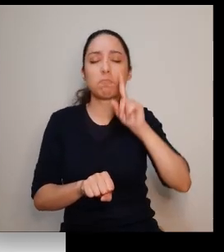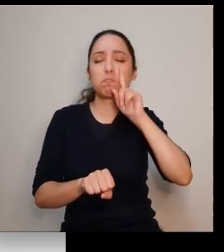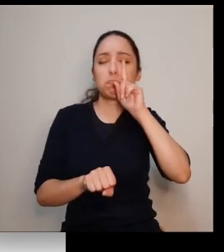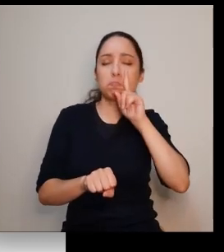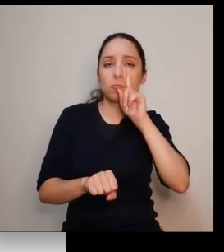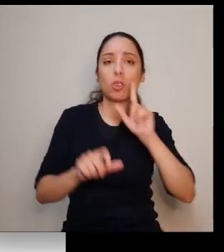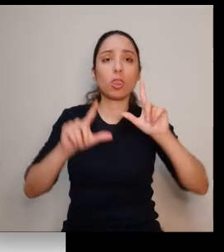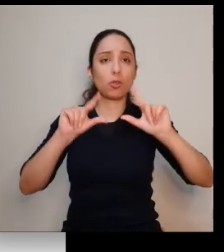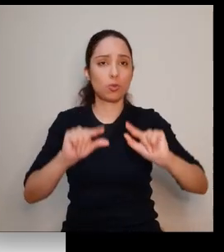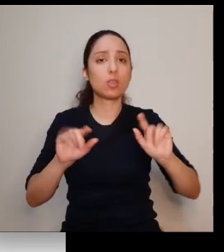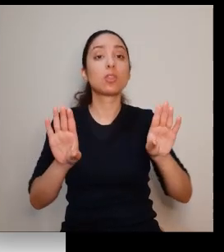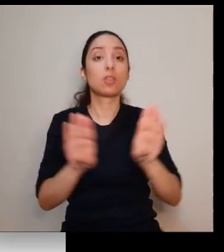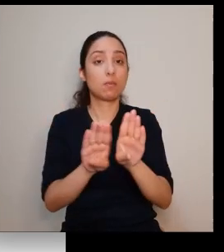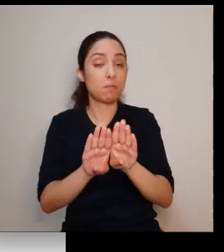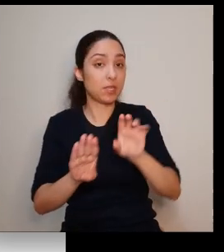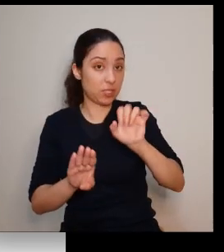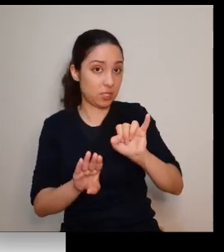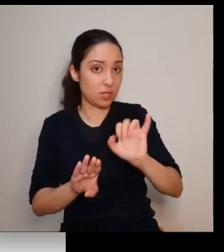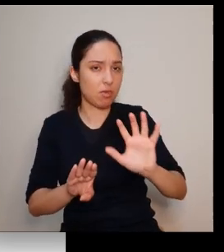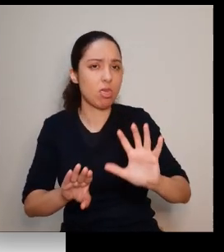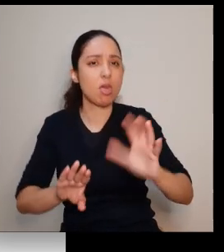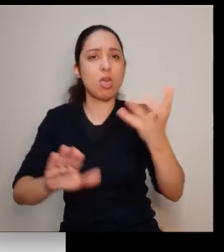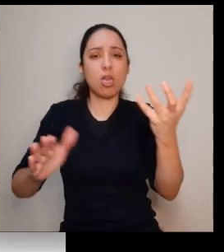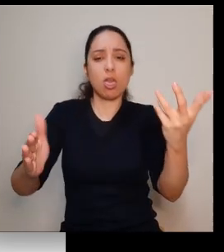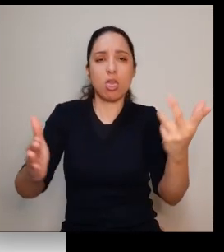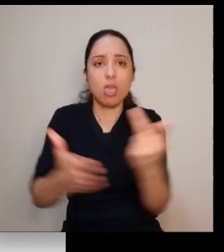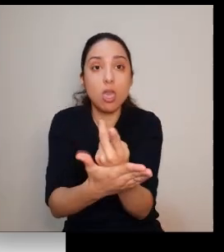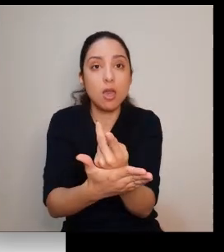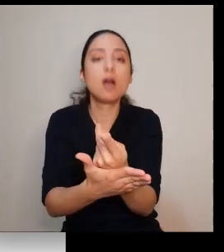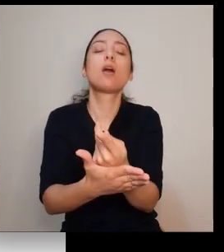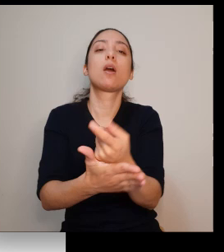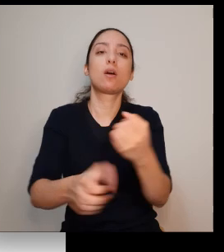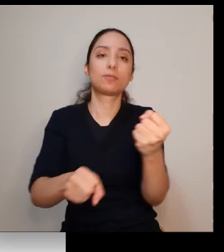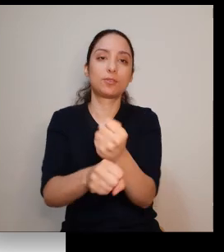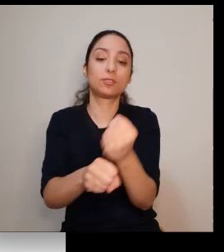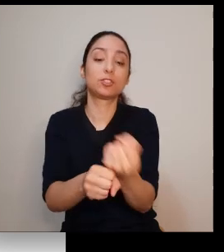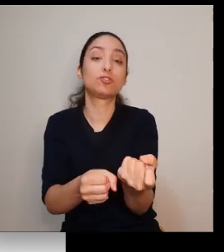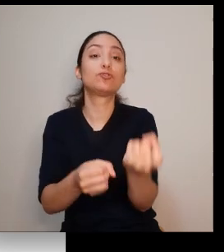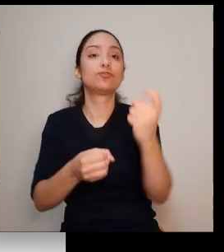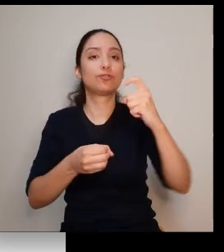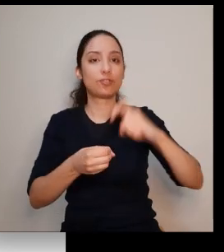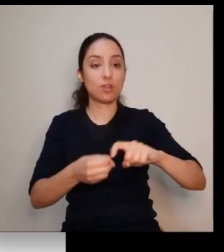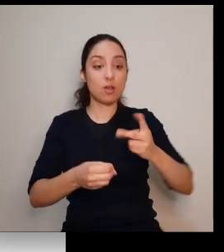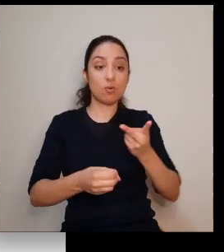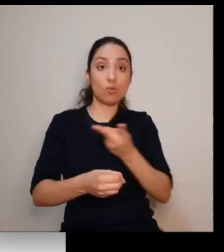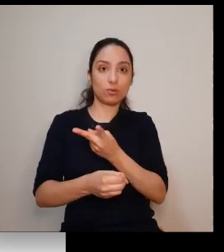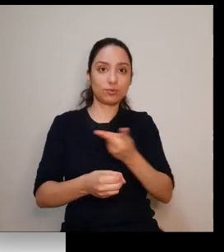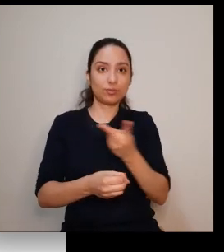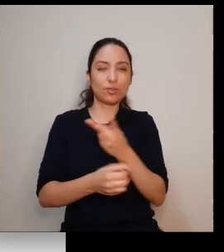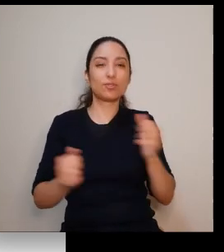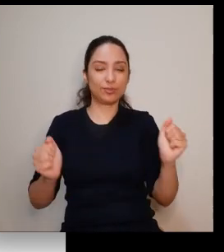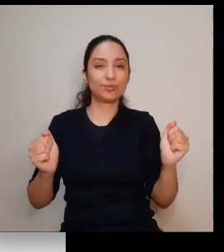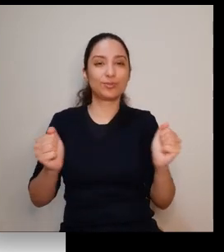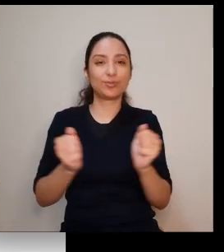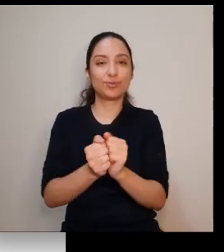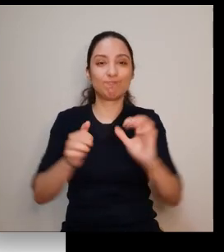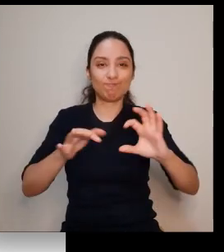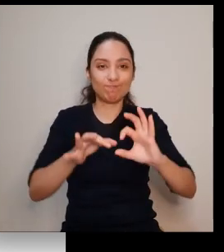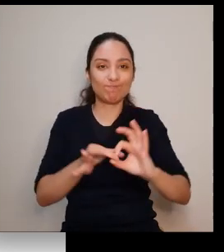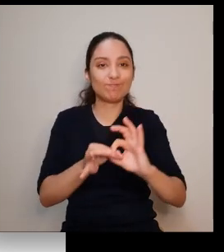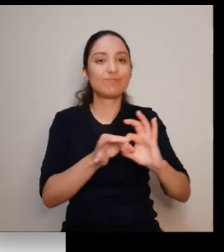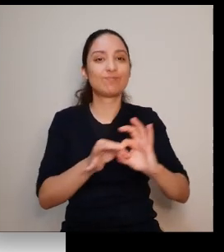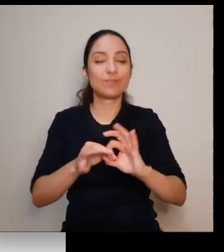do pós-desastre considerem como uma das suas estratégias o uso dos serviços ecossistêmicos e os